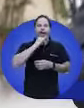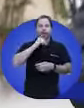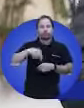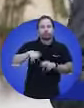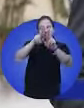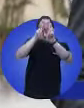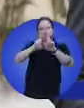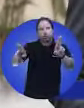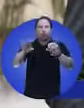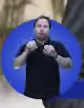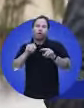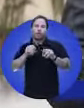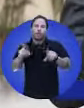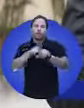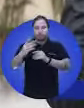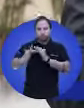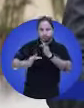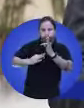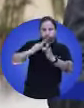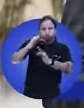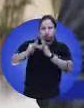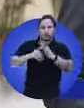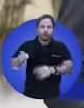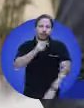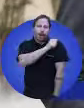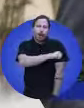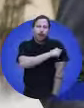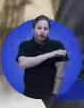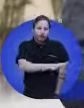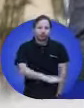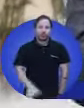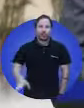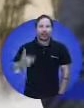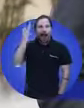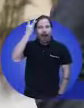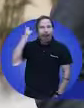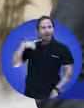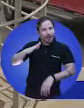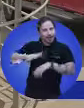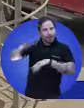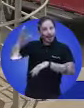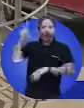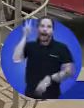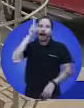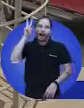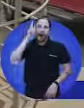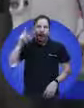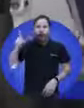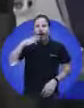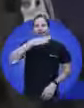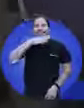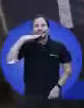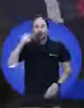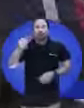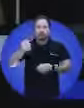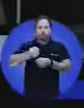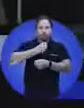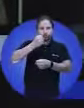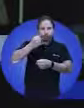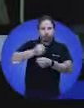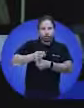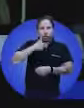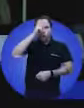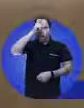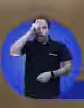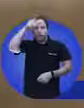o campus da UFO e também com a tecnologia no ensino infantil. Amanhã tem mais, hein? E lembre-se, a Béia vai construir o